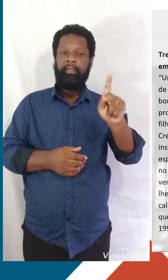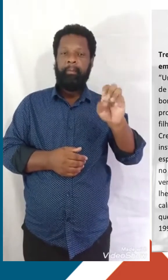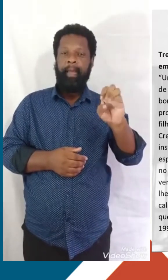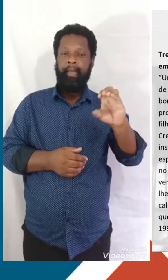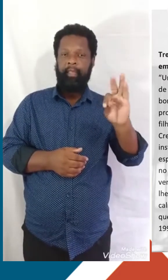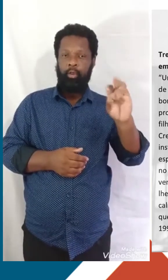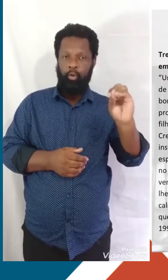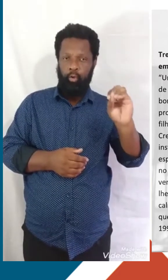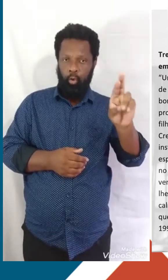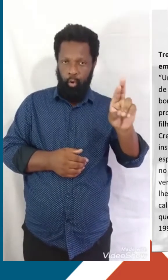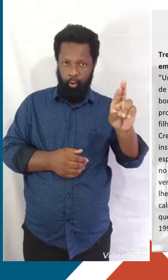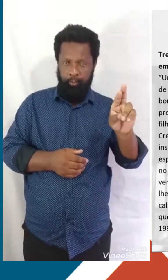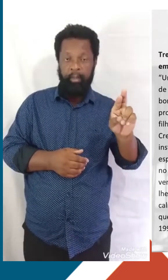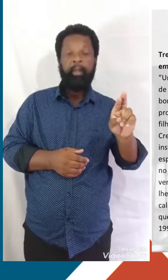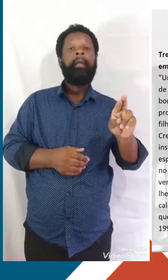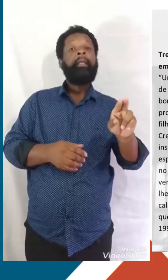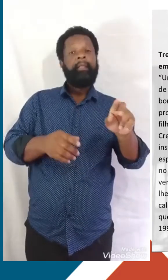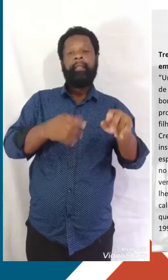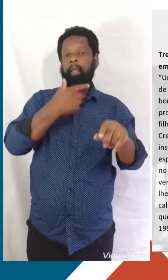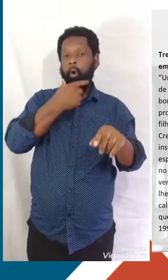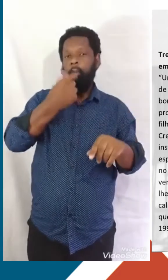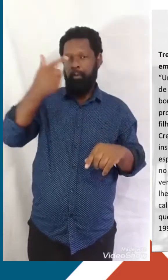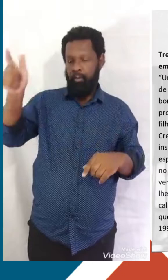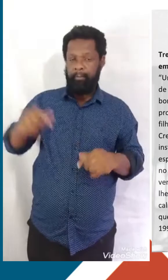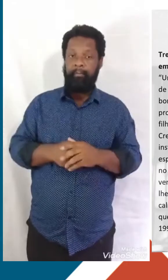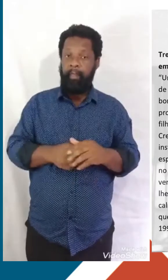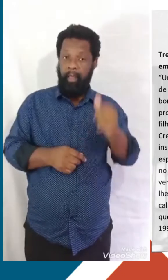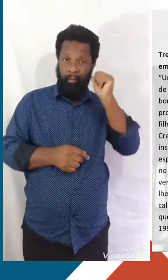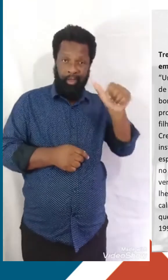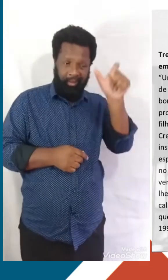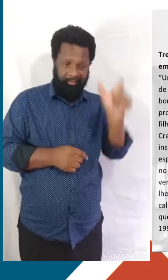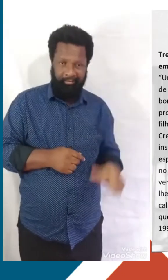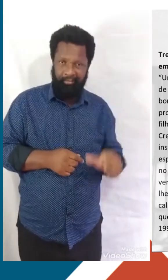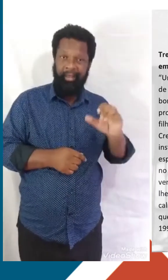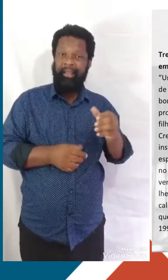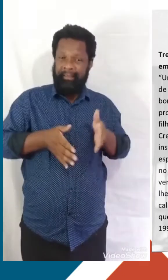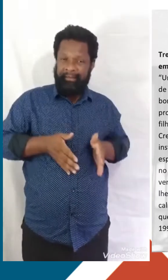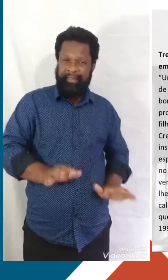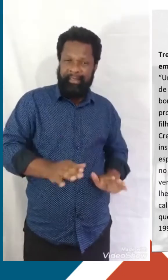Rubem Braga. Clarice Lispector nasce na Ucrânia, antiga União Soviética, em